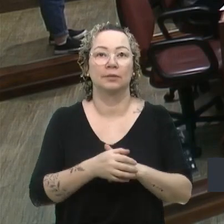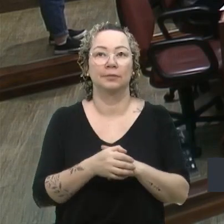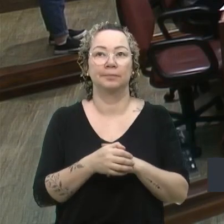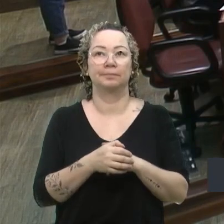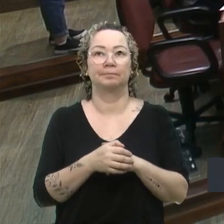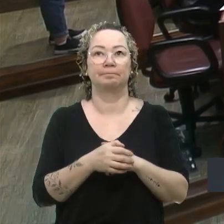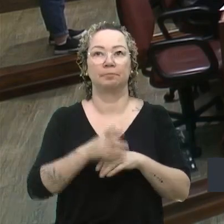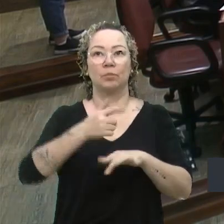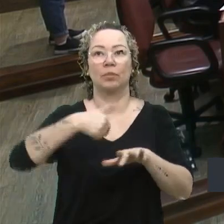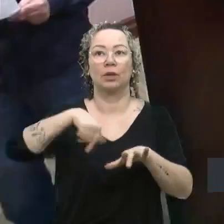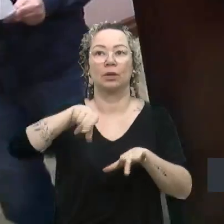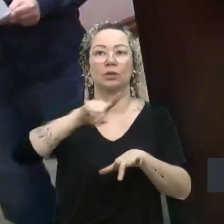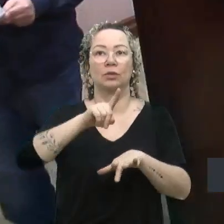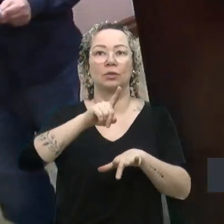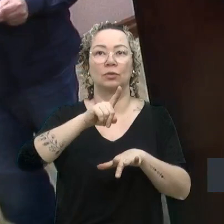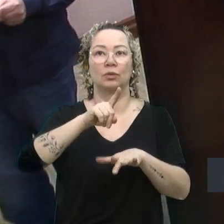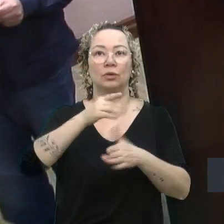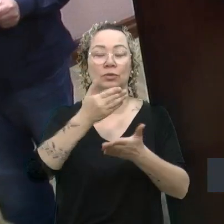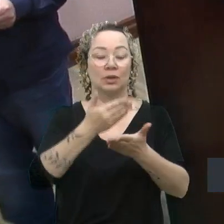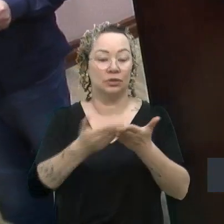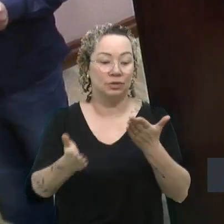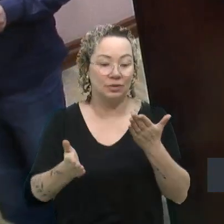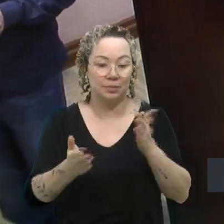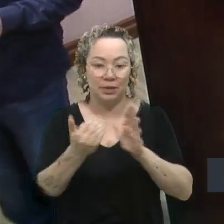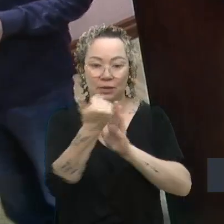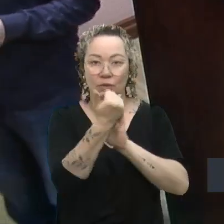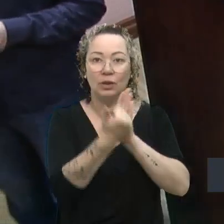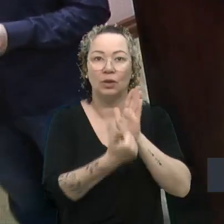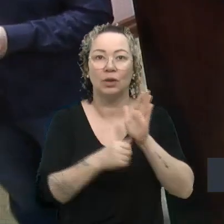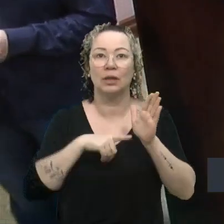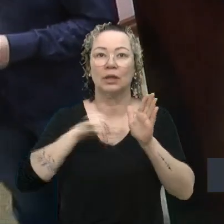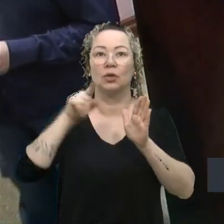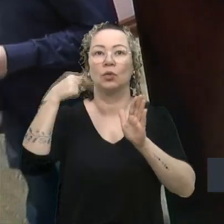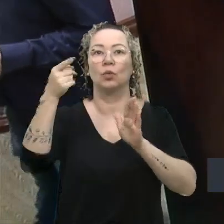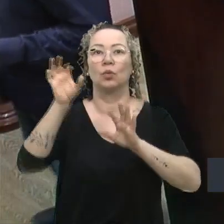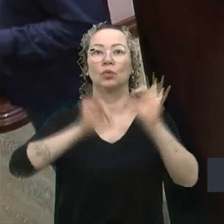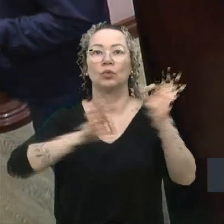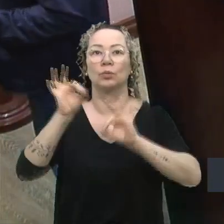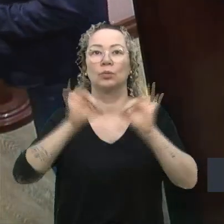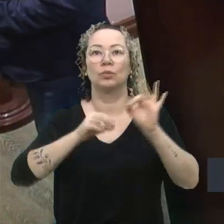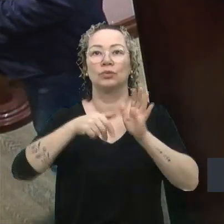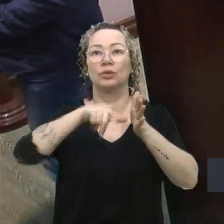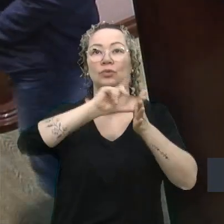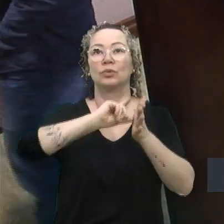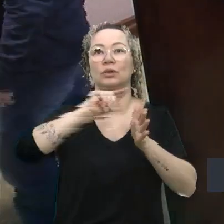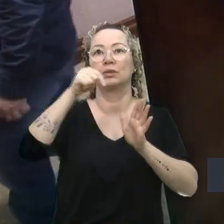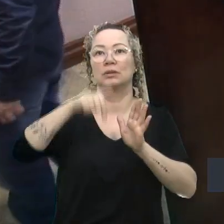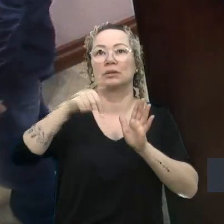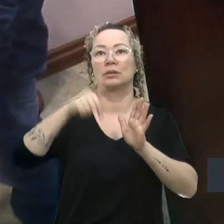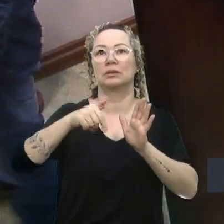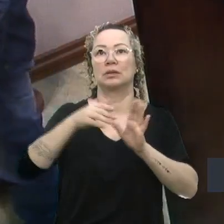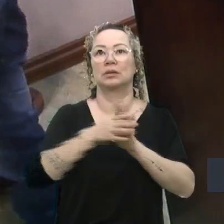Nós passamos aqui, tem mais um outro projeto anterior a esse.